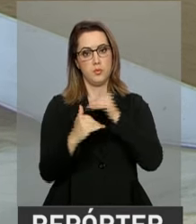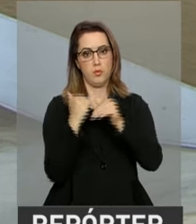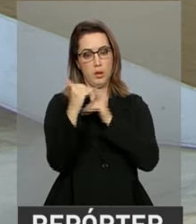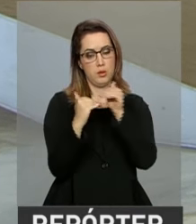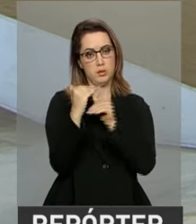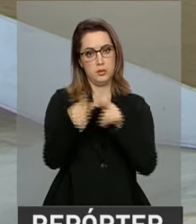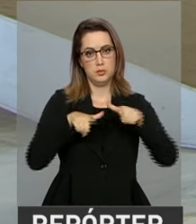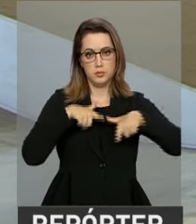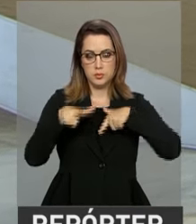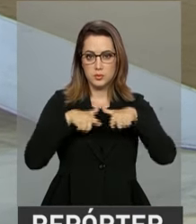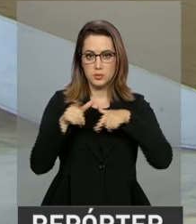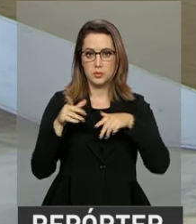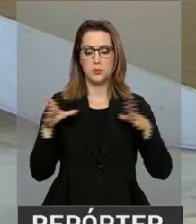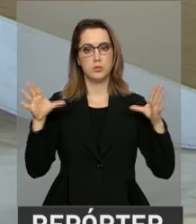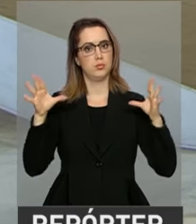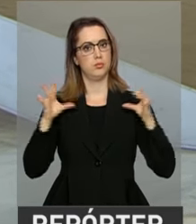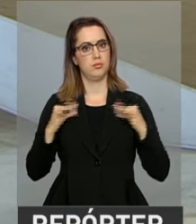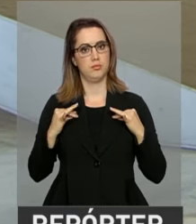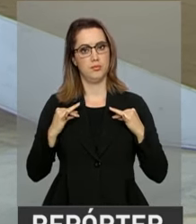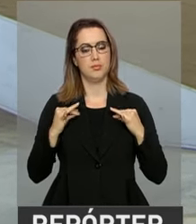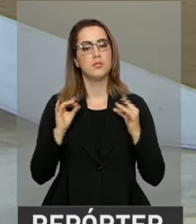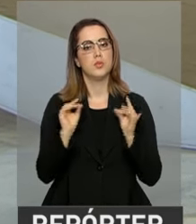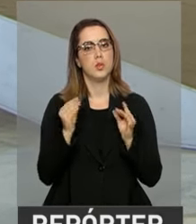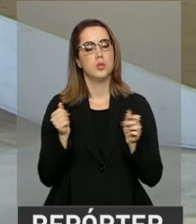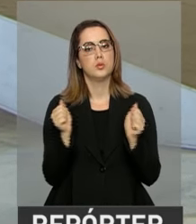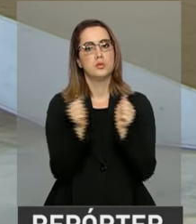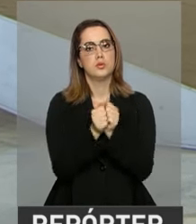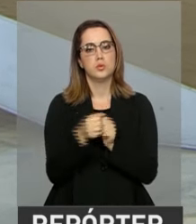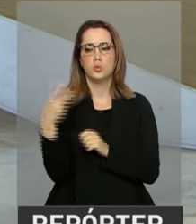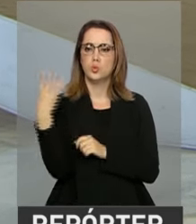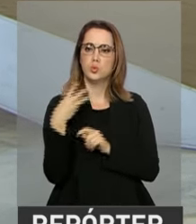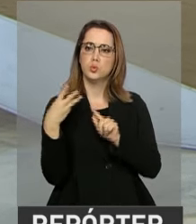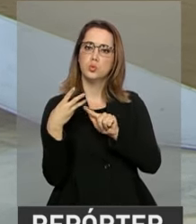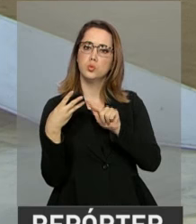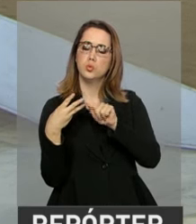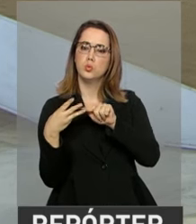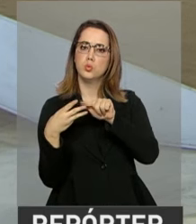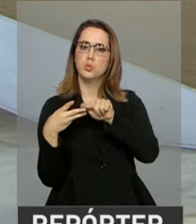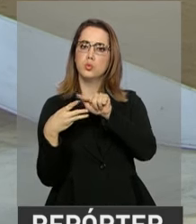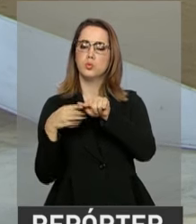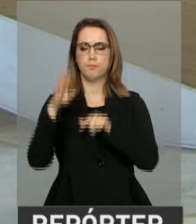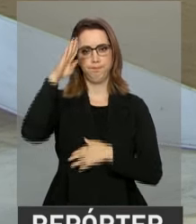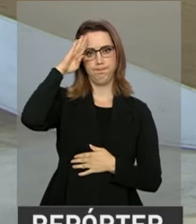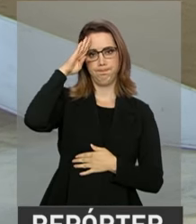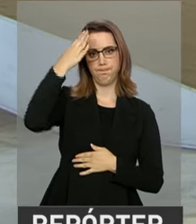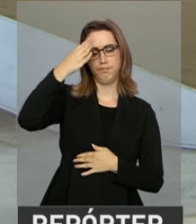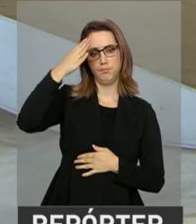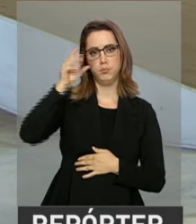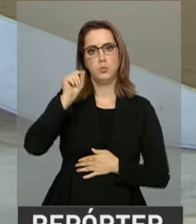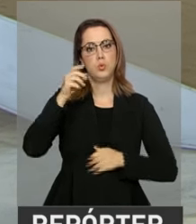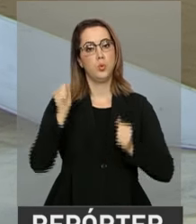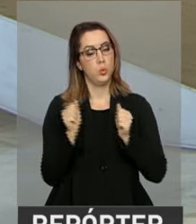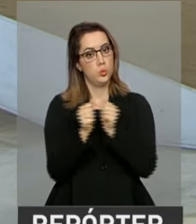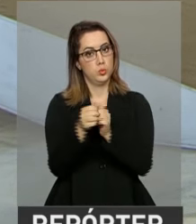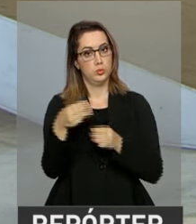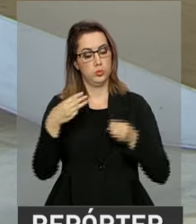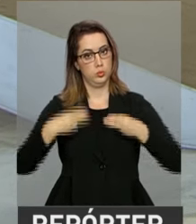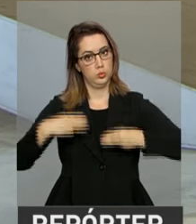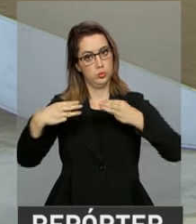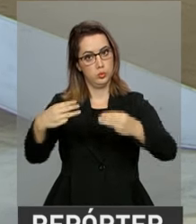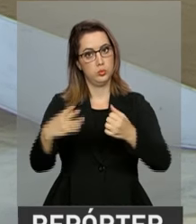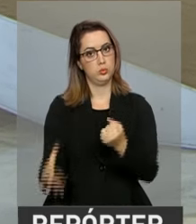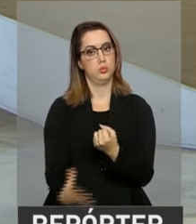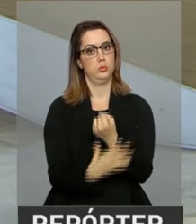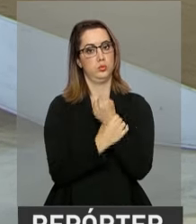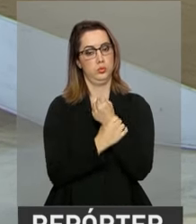eles participam dessa cerimônia ao lado dos comandantes das três armas e também do ministro da Defesa Raul jungman do ministro do